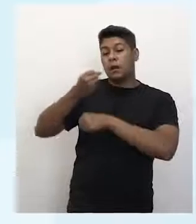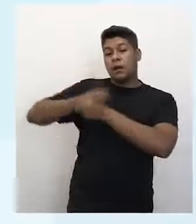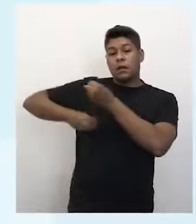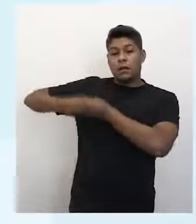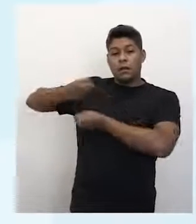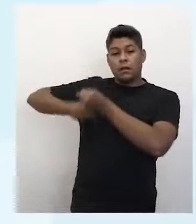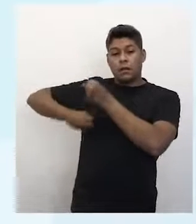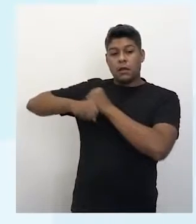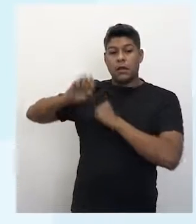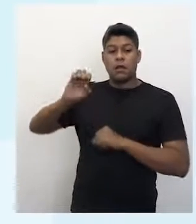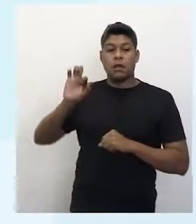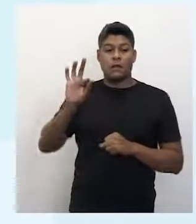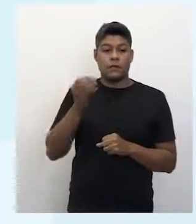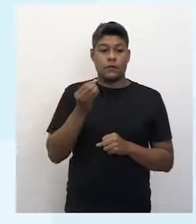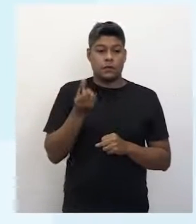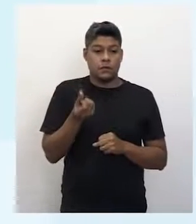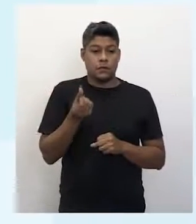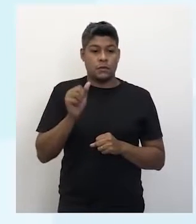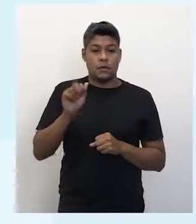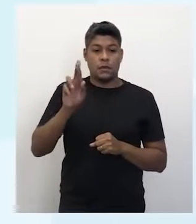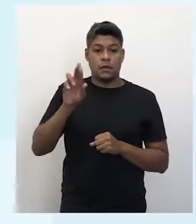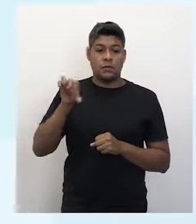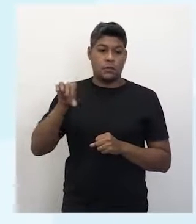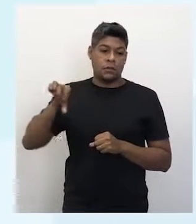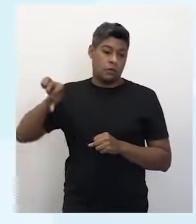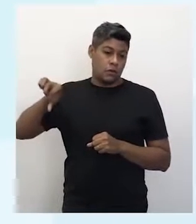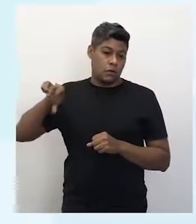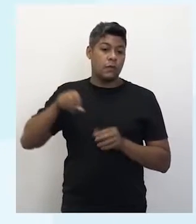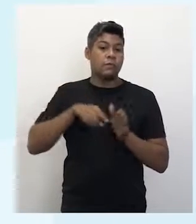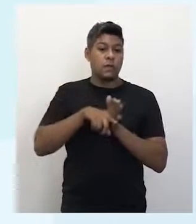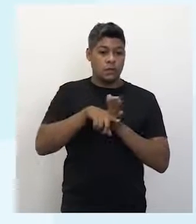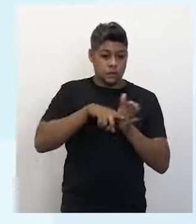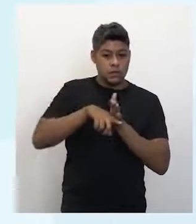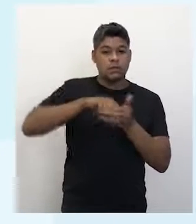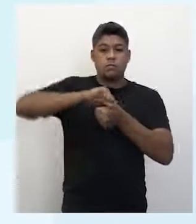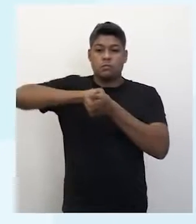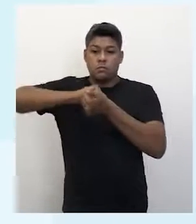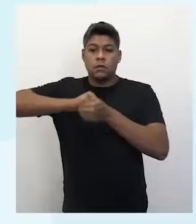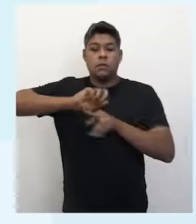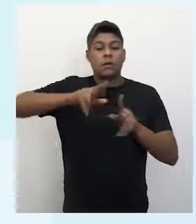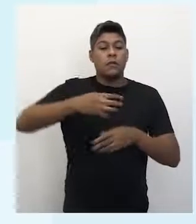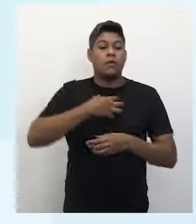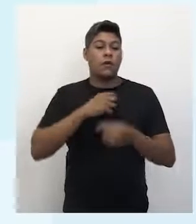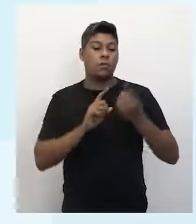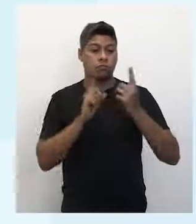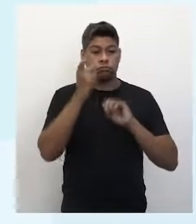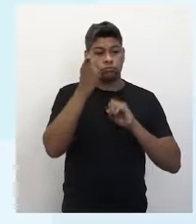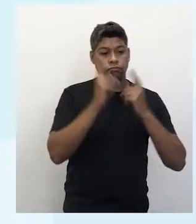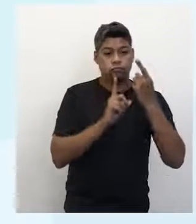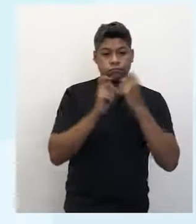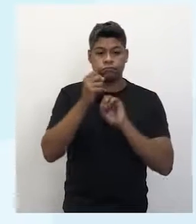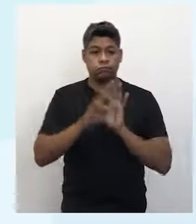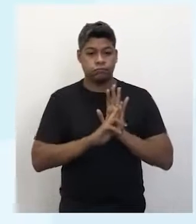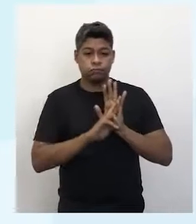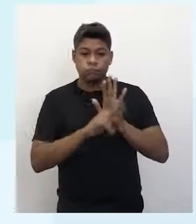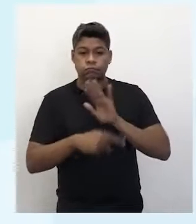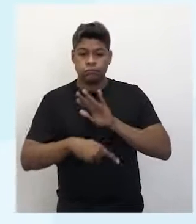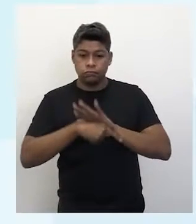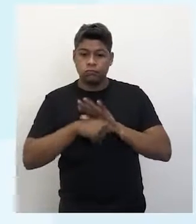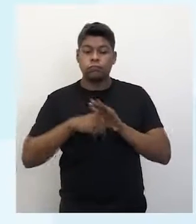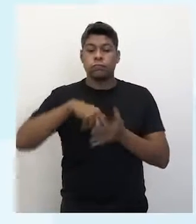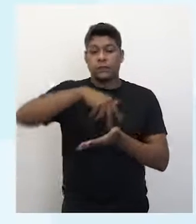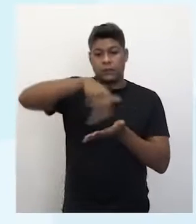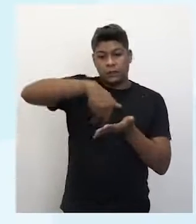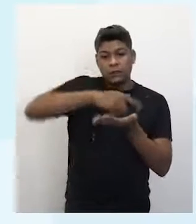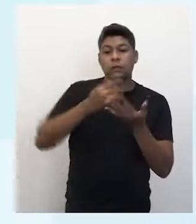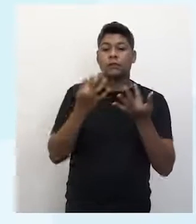que é a EF06, a R09. Pesquisar e analisar diferentes formas de expressão, representação e encenação de